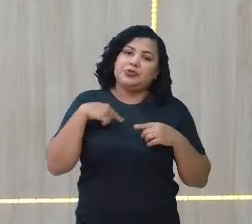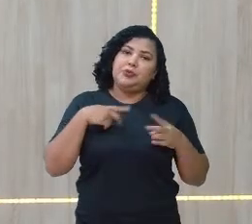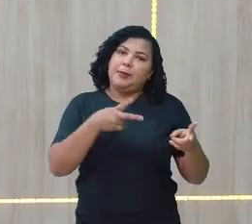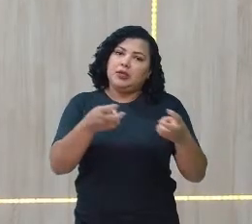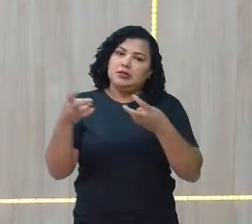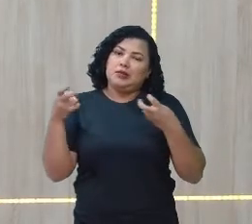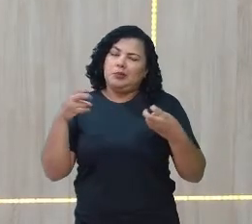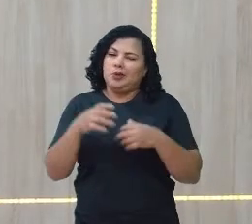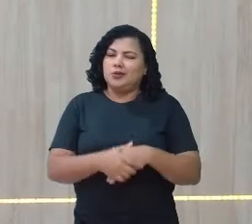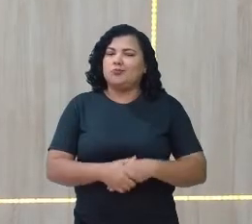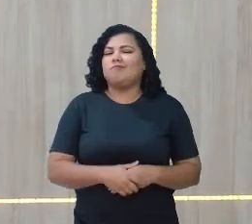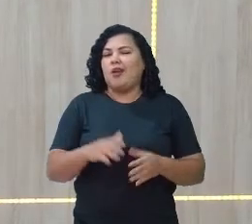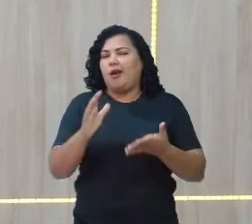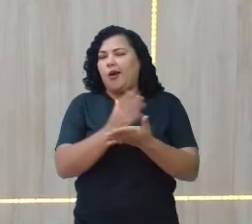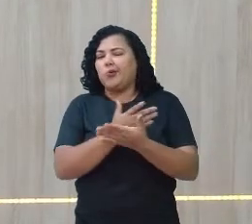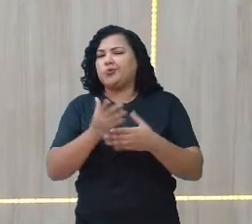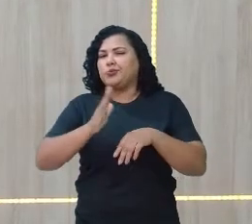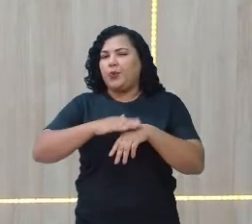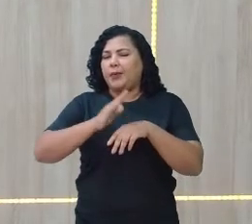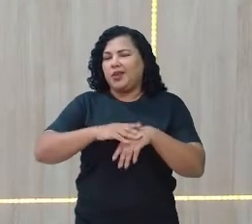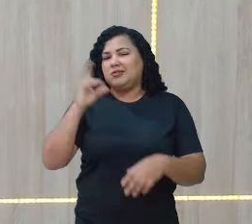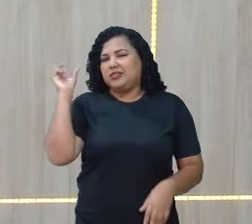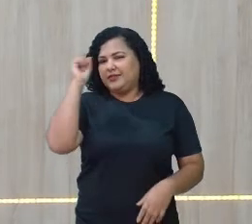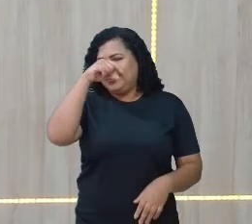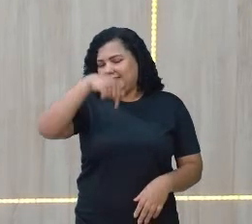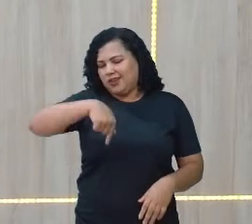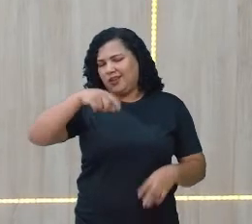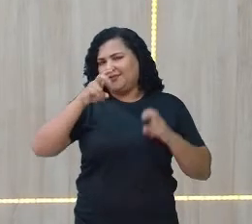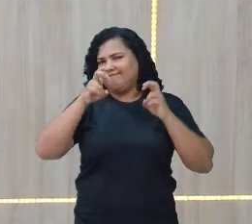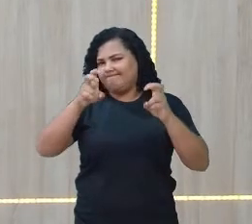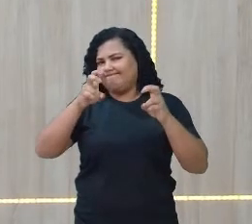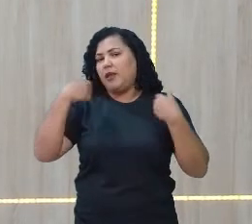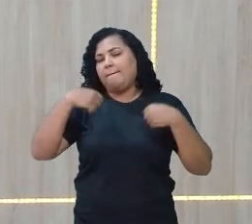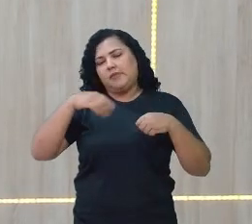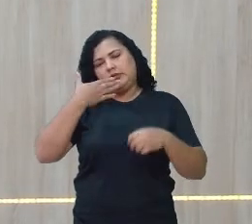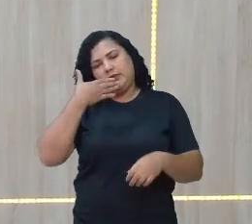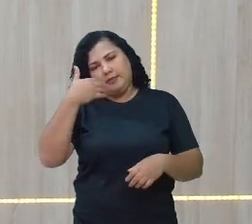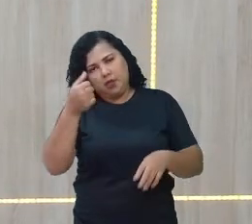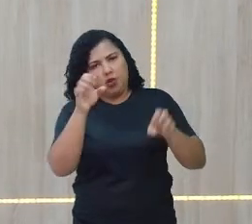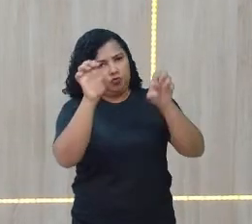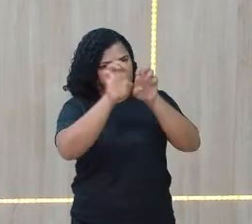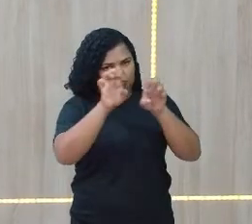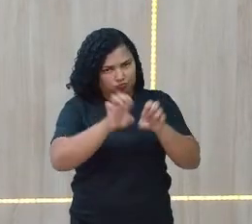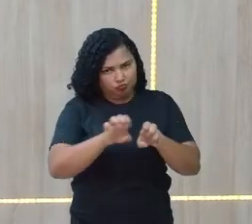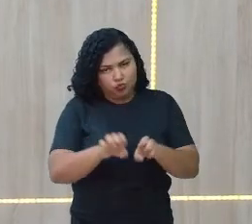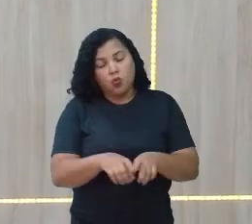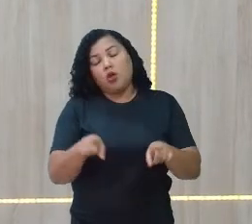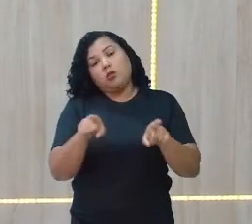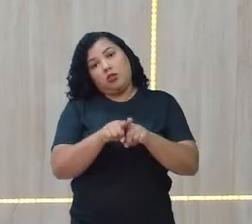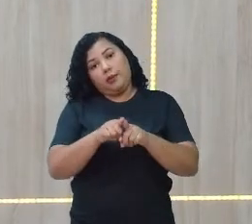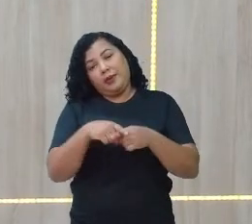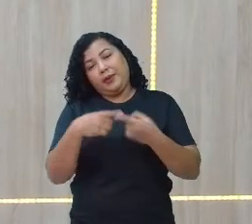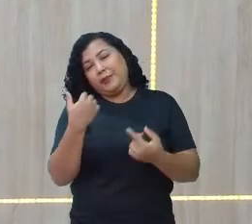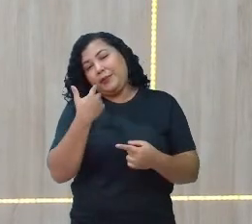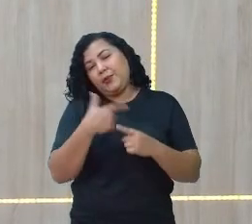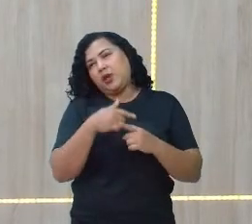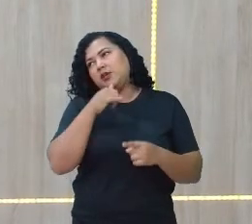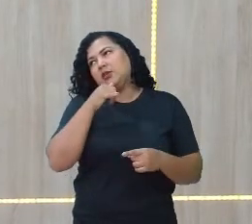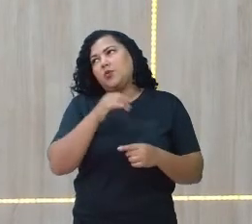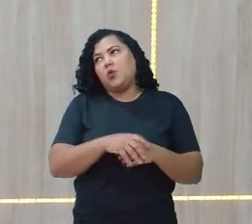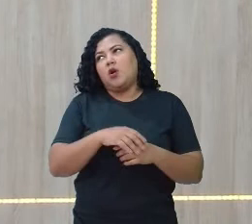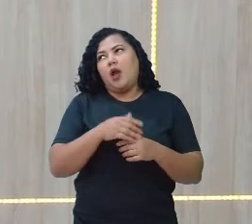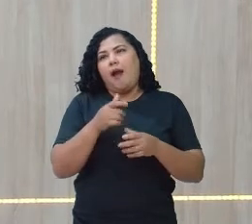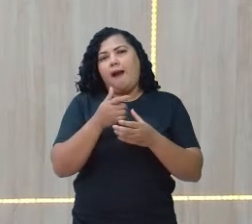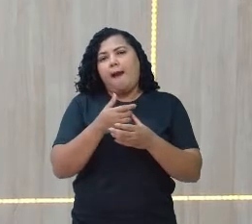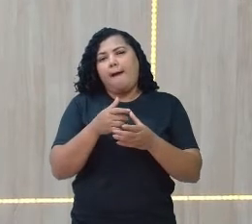cenas muito ruins do trem do Recife, né? Então precisa melhorar a estrutura, né? Precisa, até porque se a gente vai para as grandes capitais